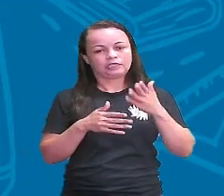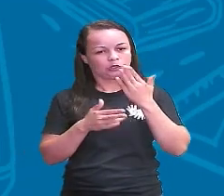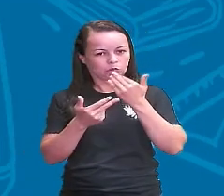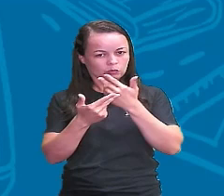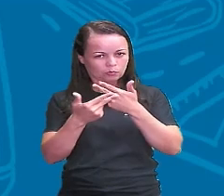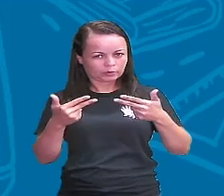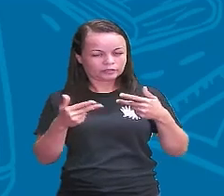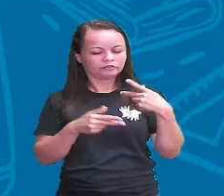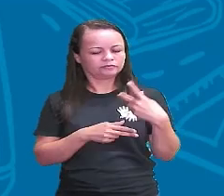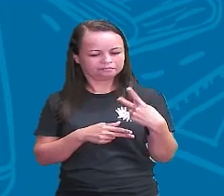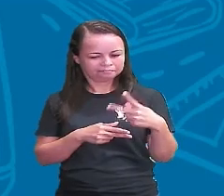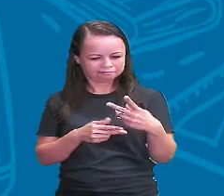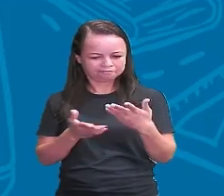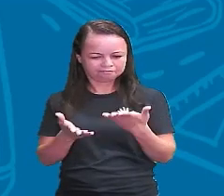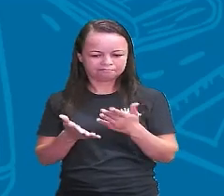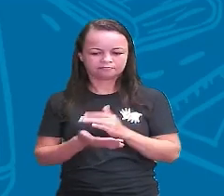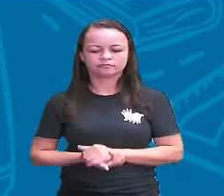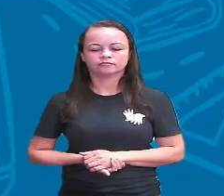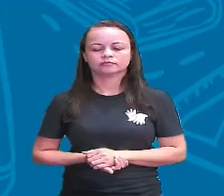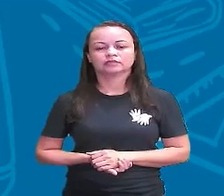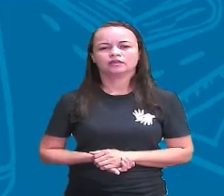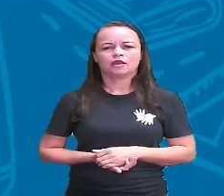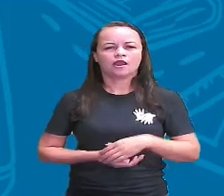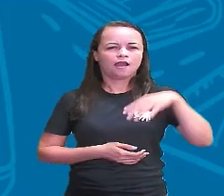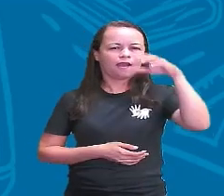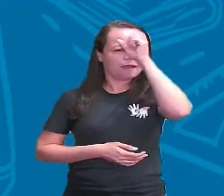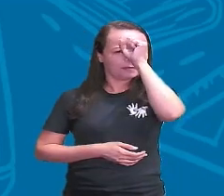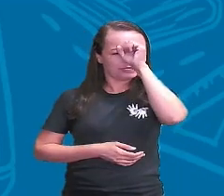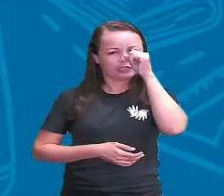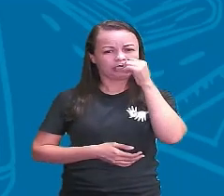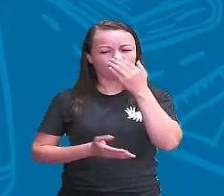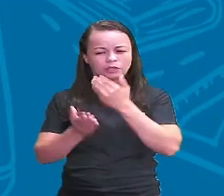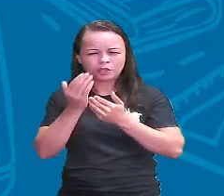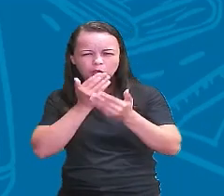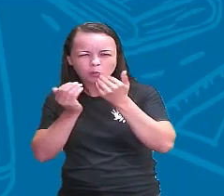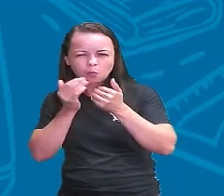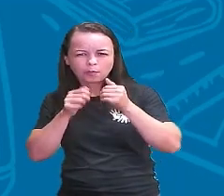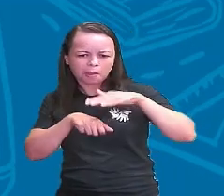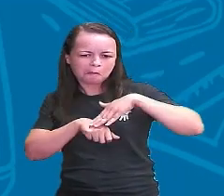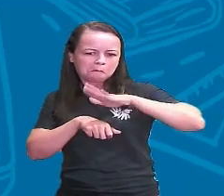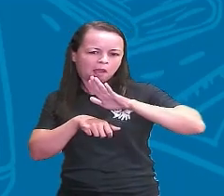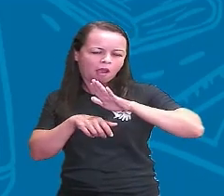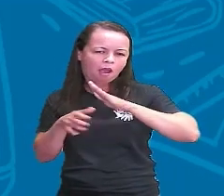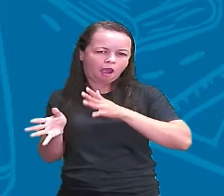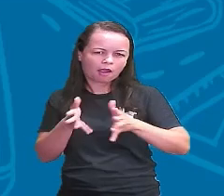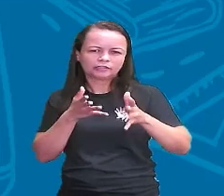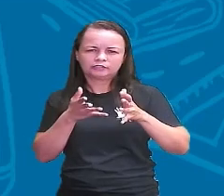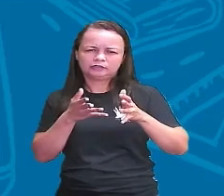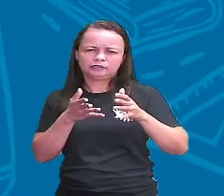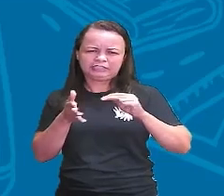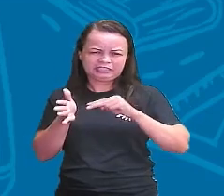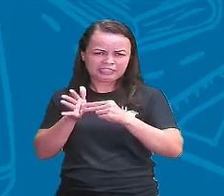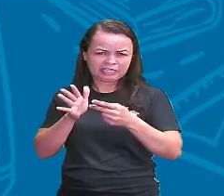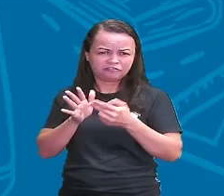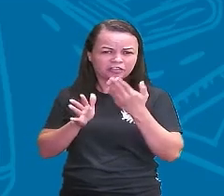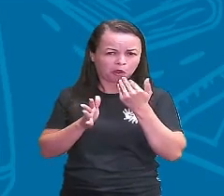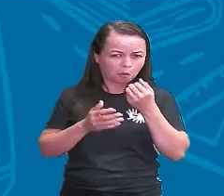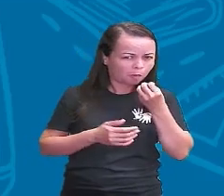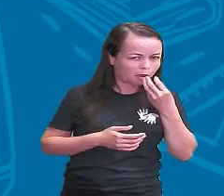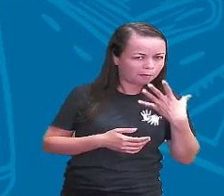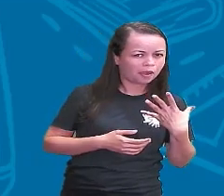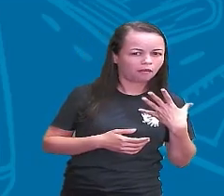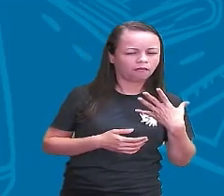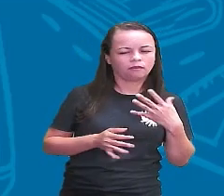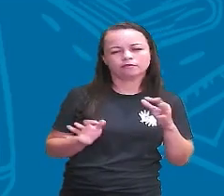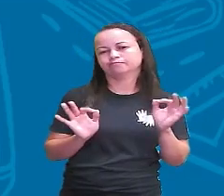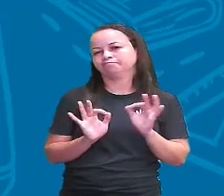alimentos. Nós aprendemos que comer muito não necessariamente significa alimentar-se bem, tá certo? Alimentar-se